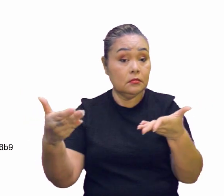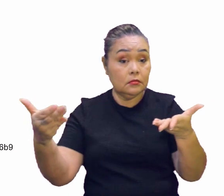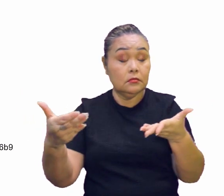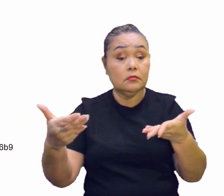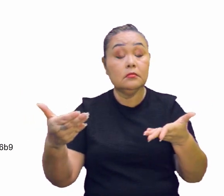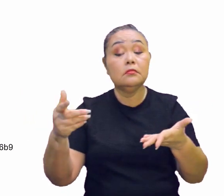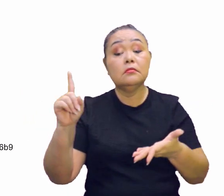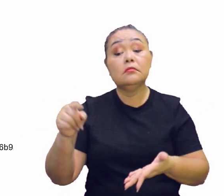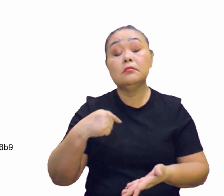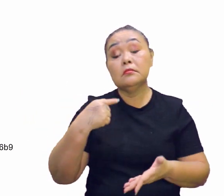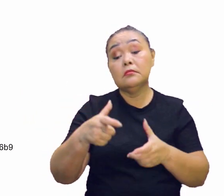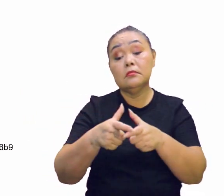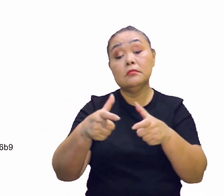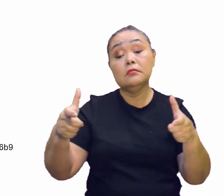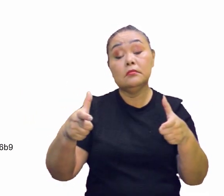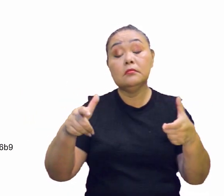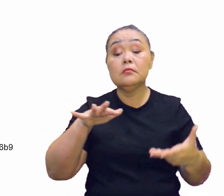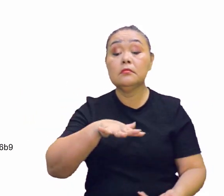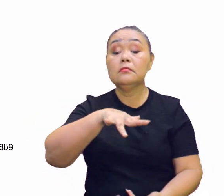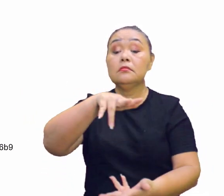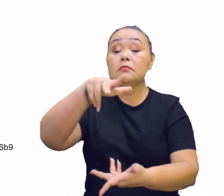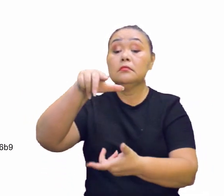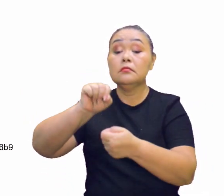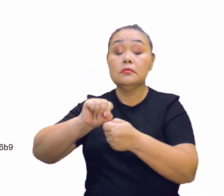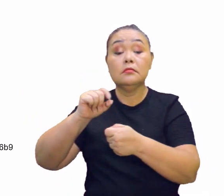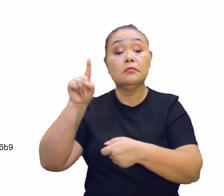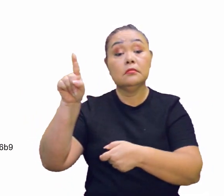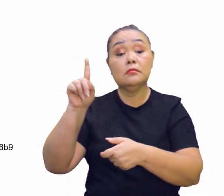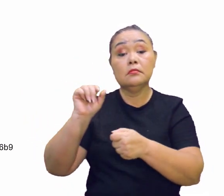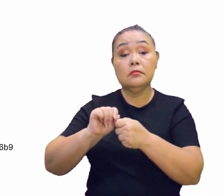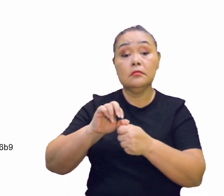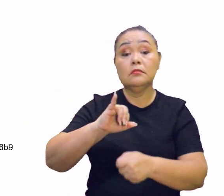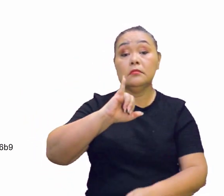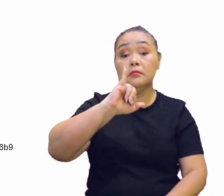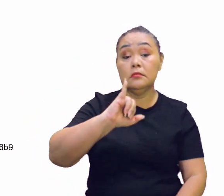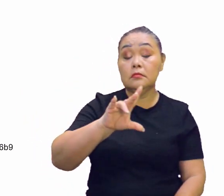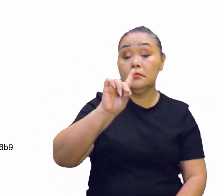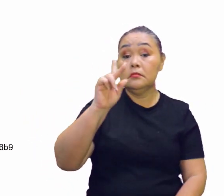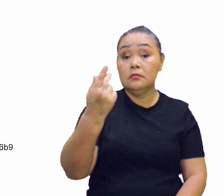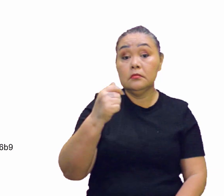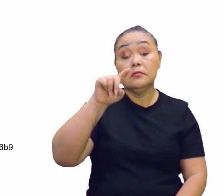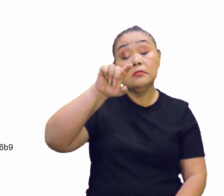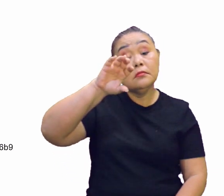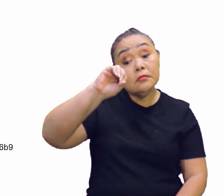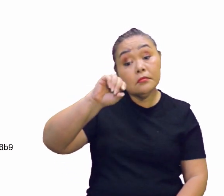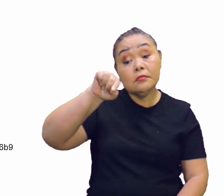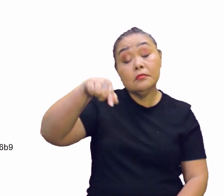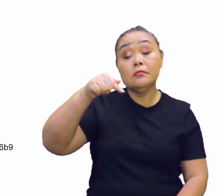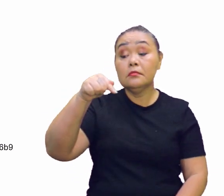considerado, né, um dos maiores do mundo. Tanto que o IDH deles é de